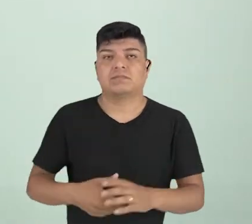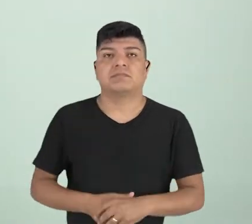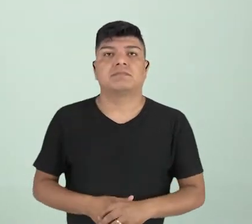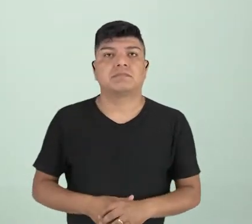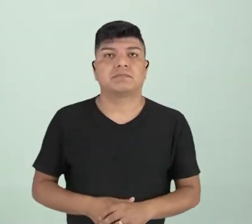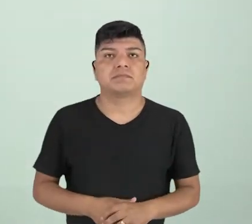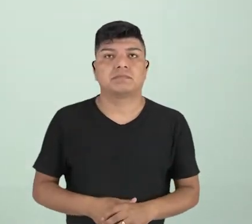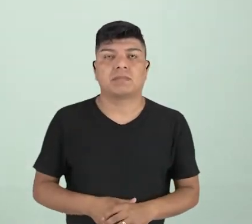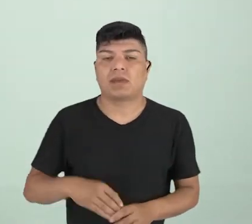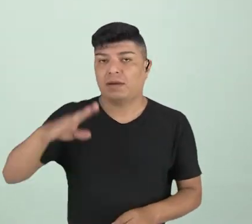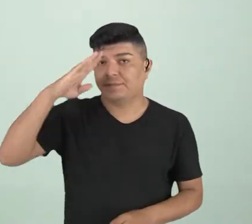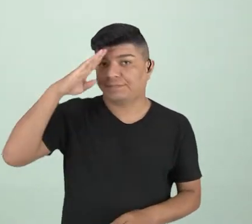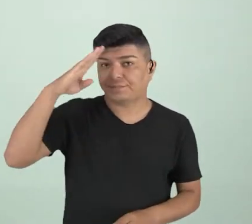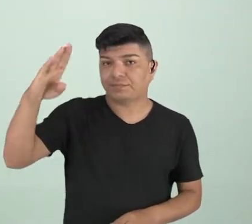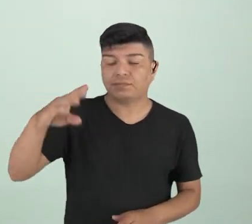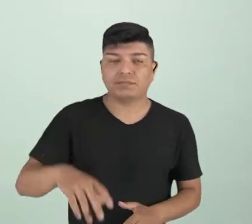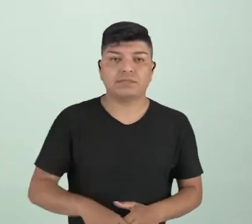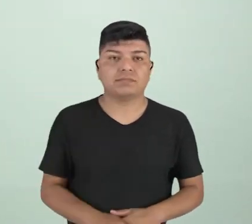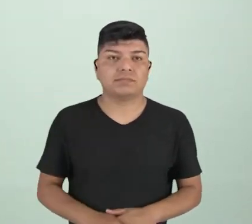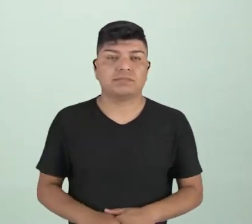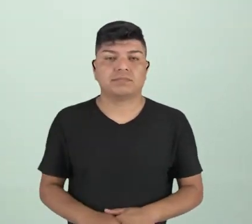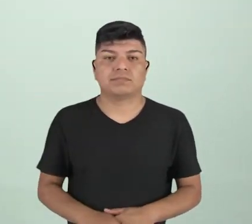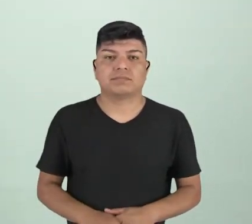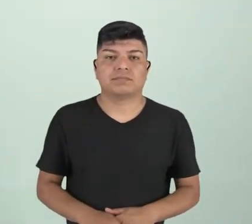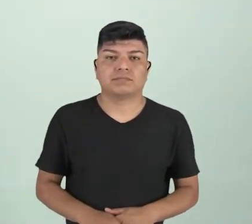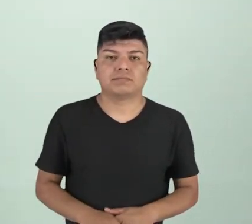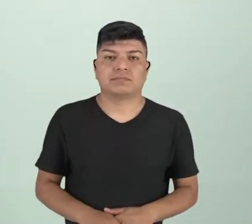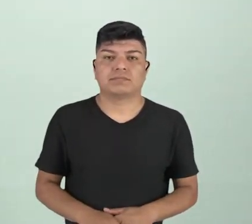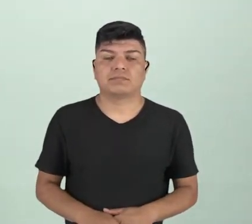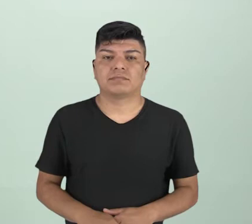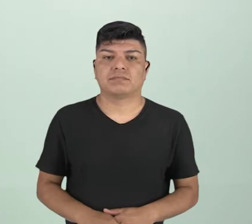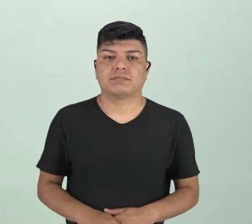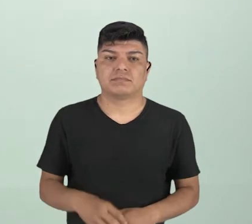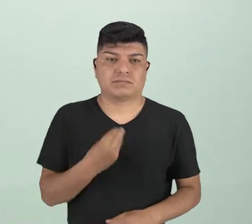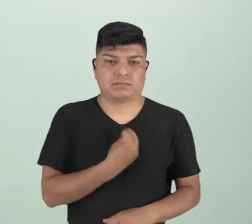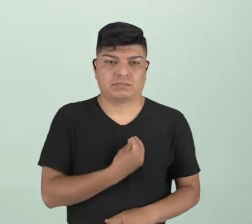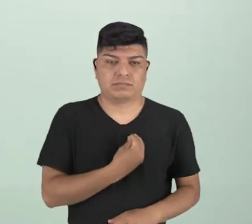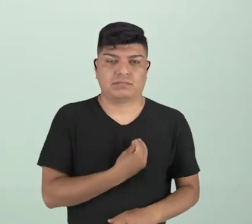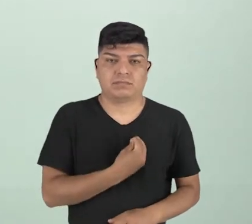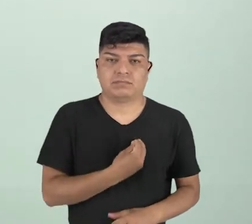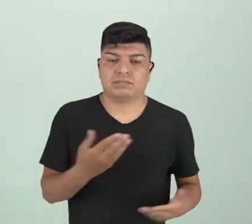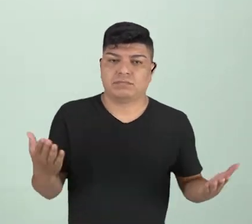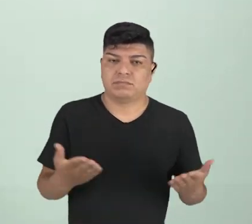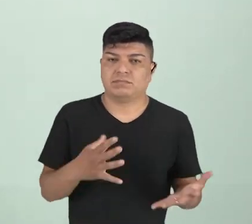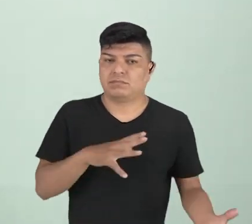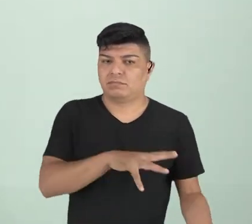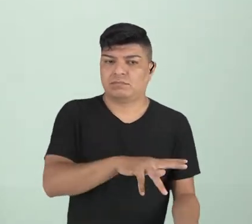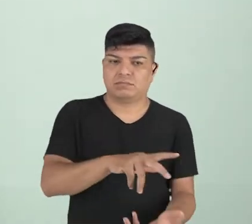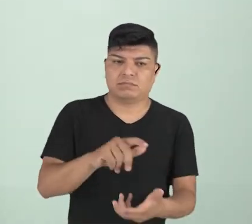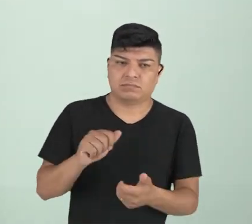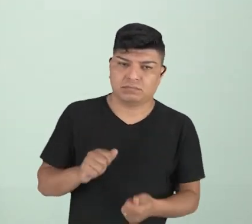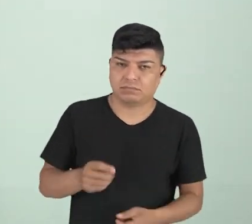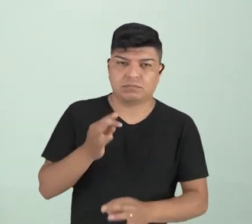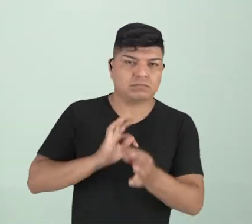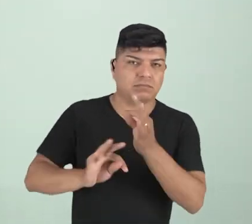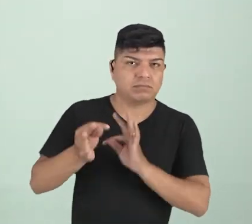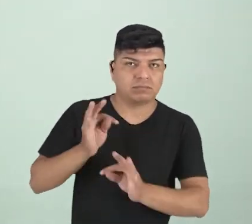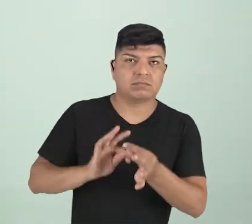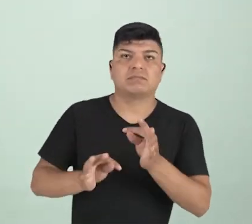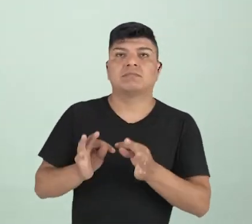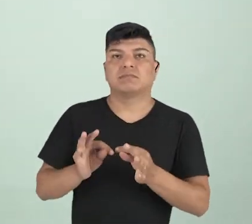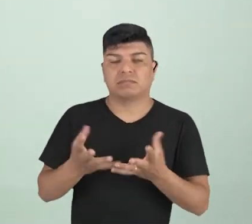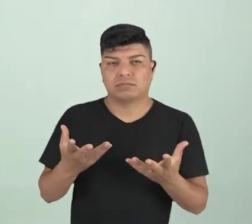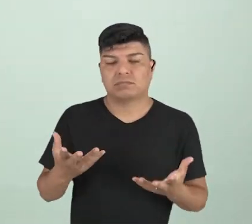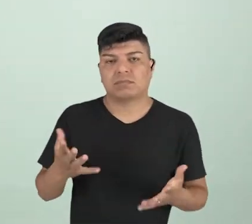aí, principalmente, como nós vivemos um mundo hoje digitalizado